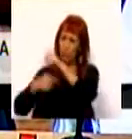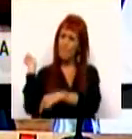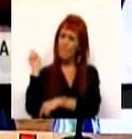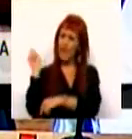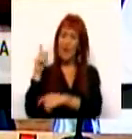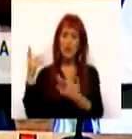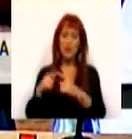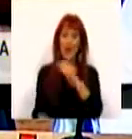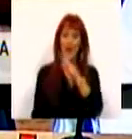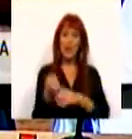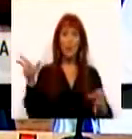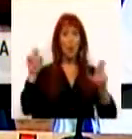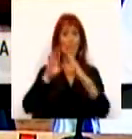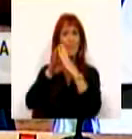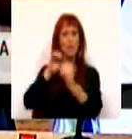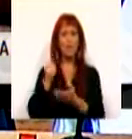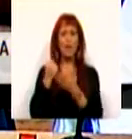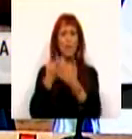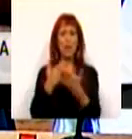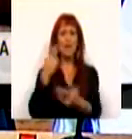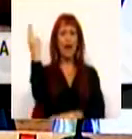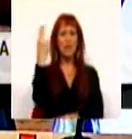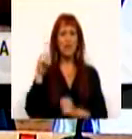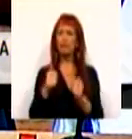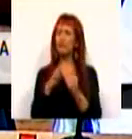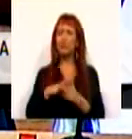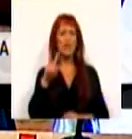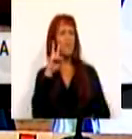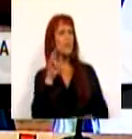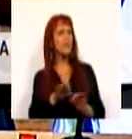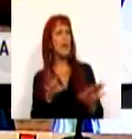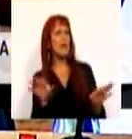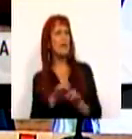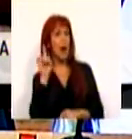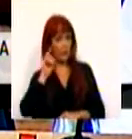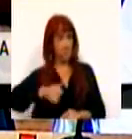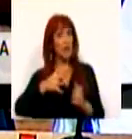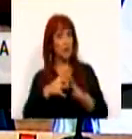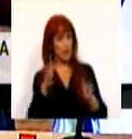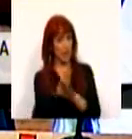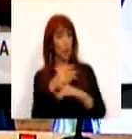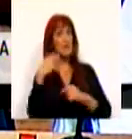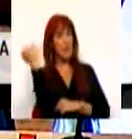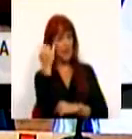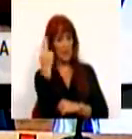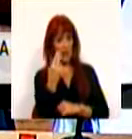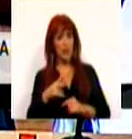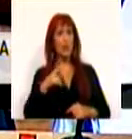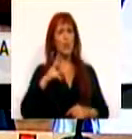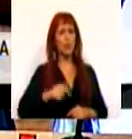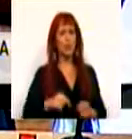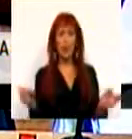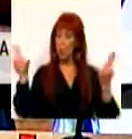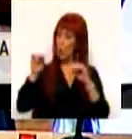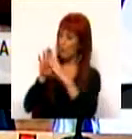meses, criámos um novo modelo de apoio às artes que todos identificavam como essencial ao crescimento do setor artístico em Portugal. Este